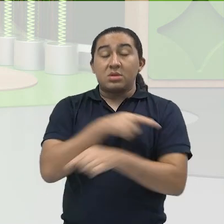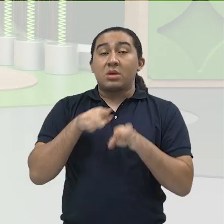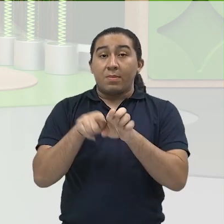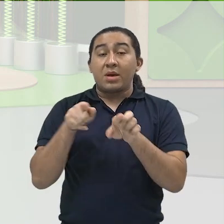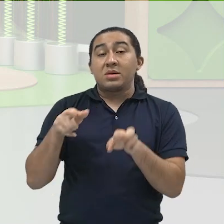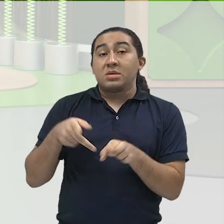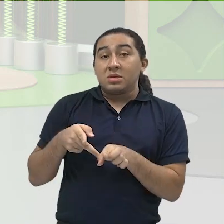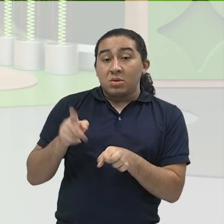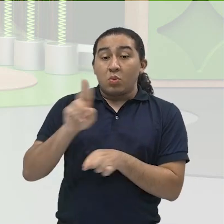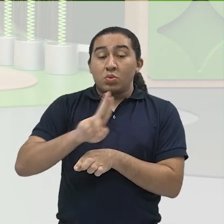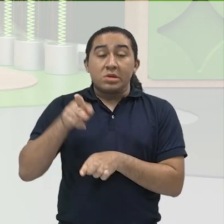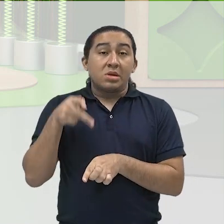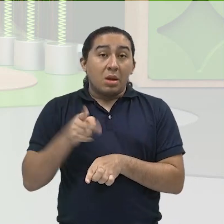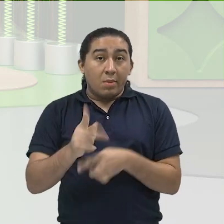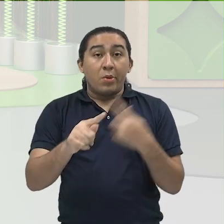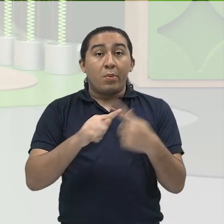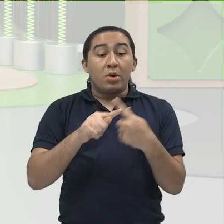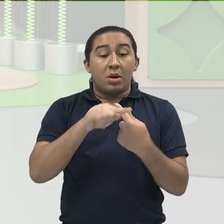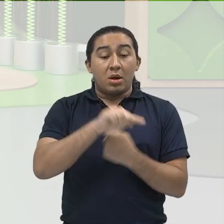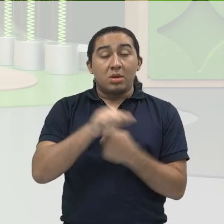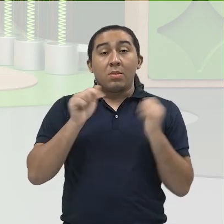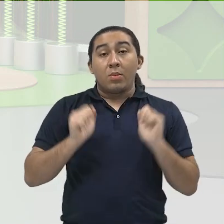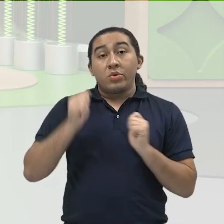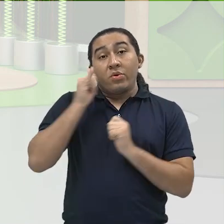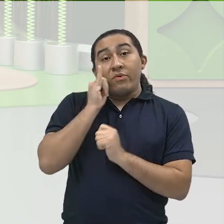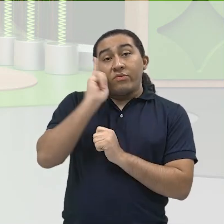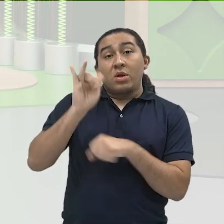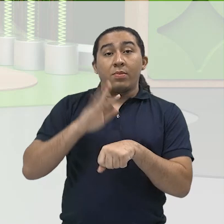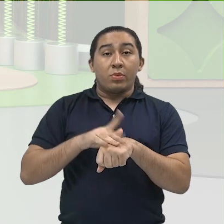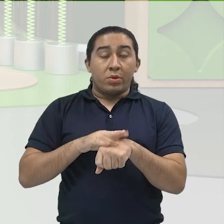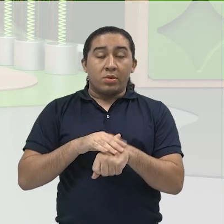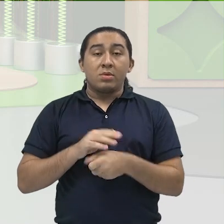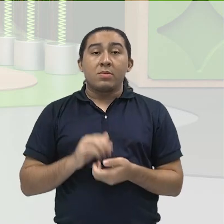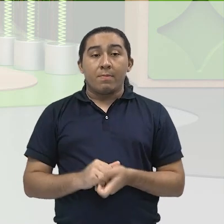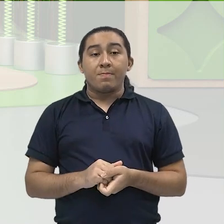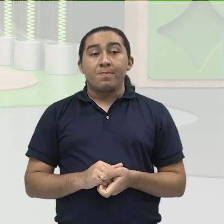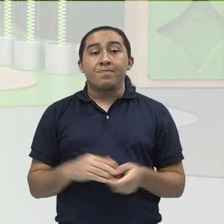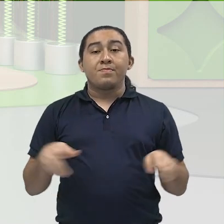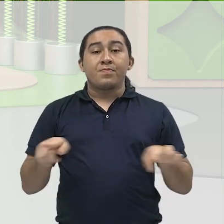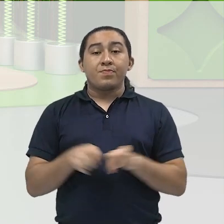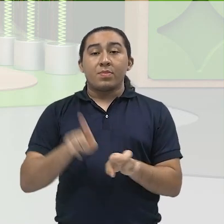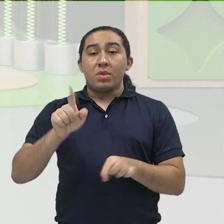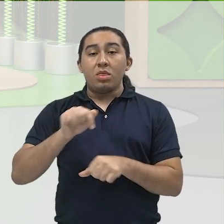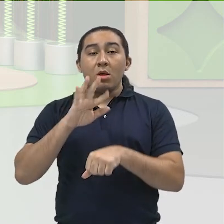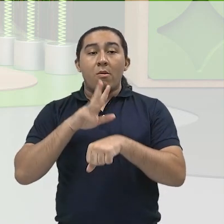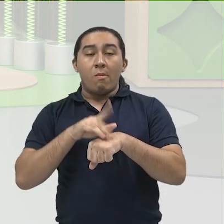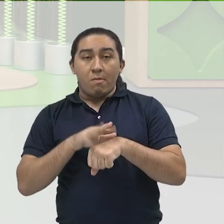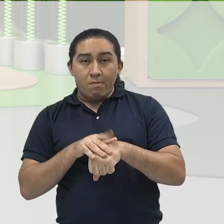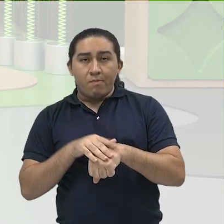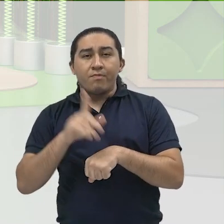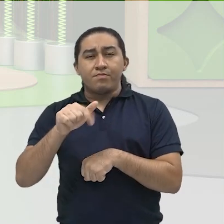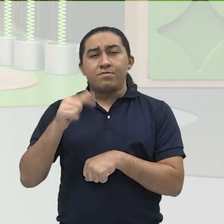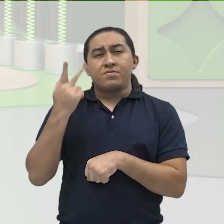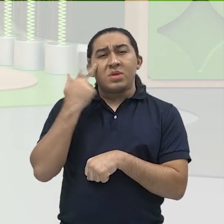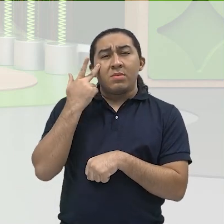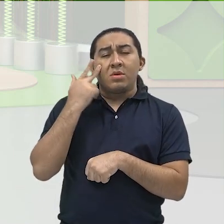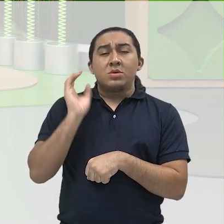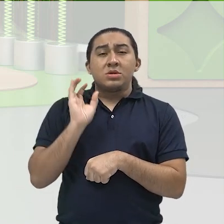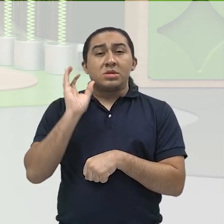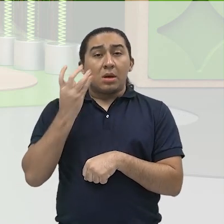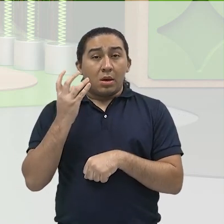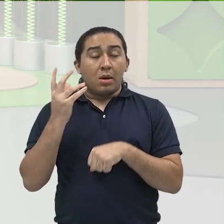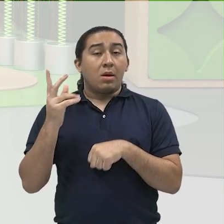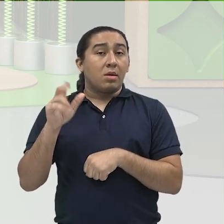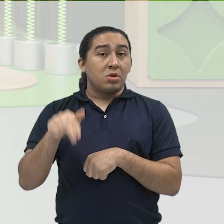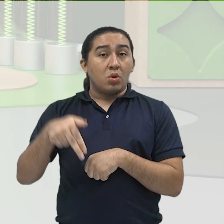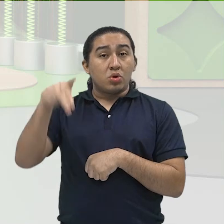podem aí prevenir contra esse tipo de doenças. E a gente está falando aí de uma doença que é bastante comum na região